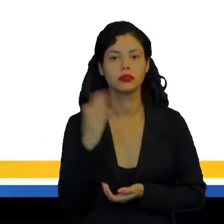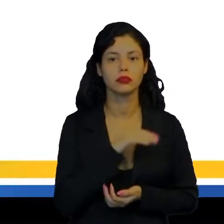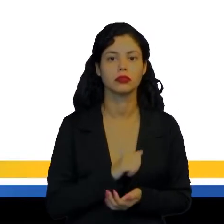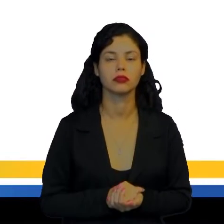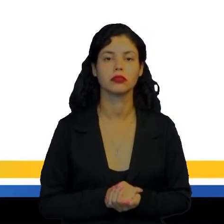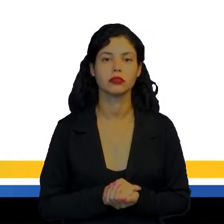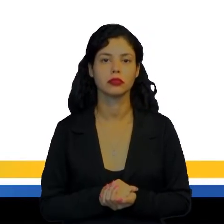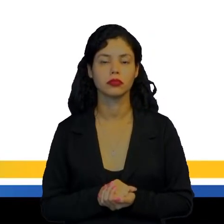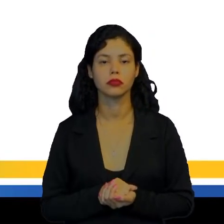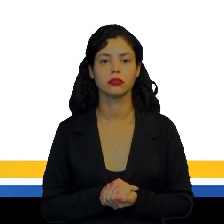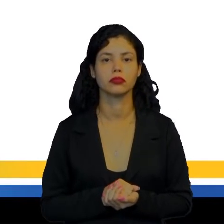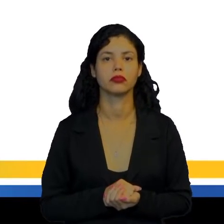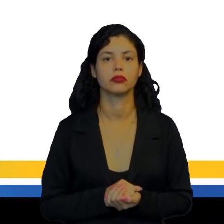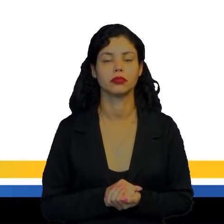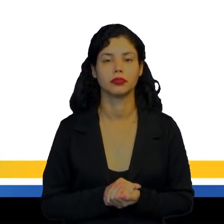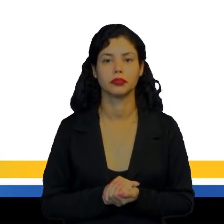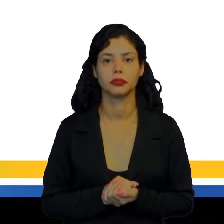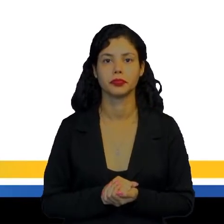lá.